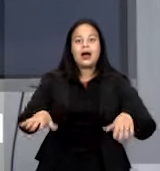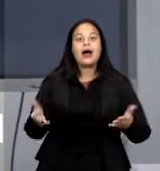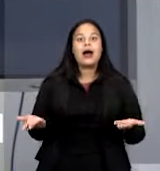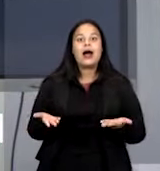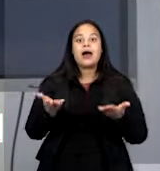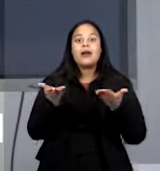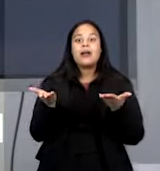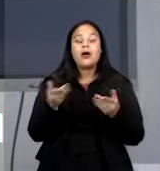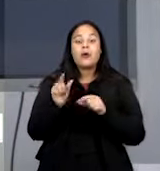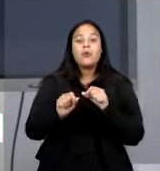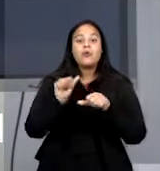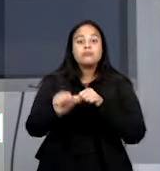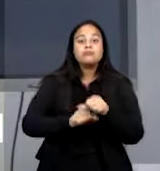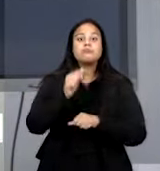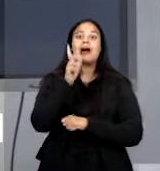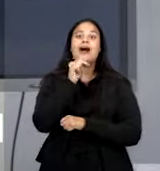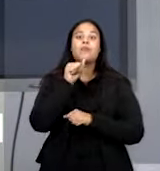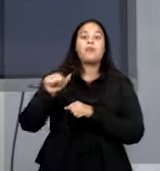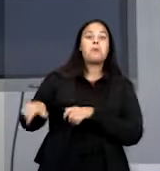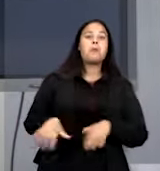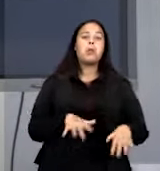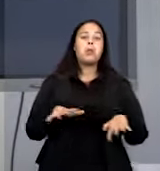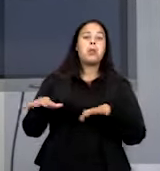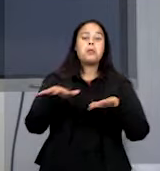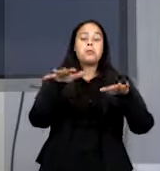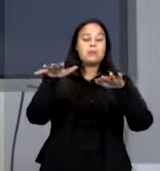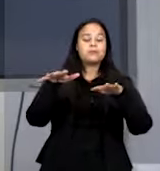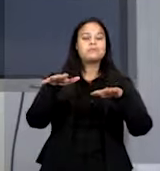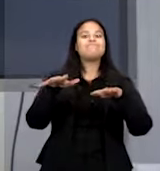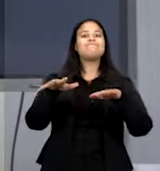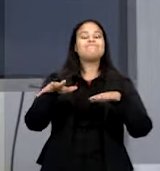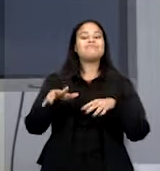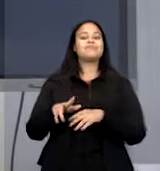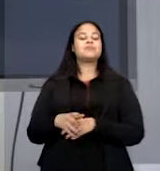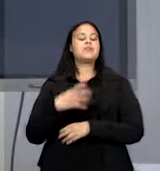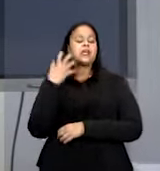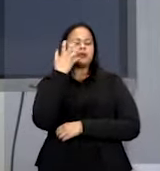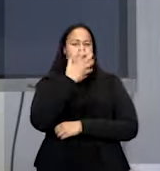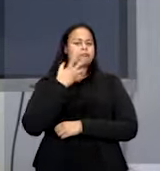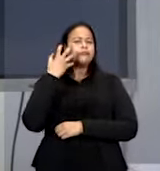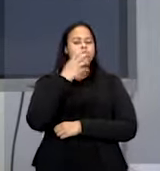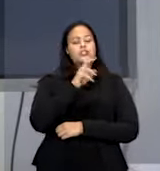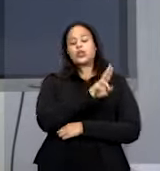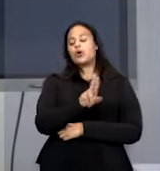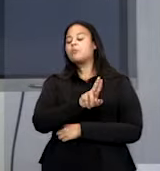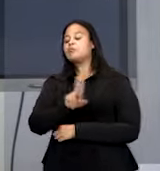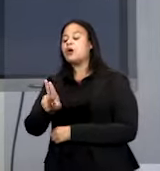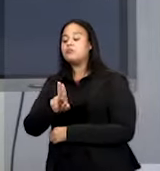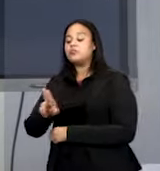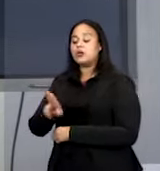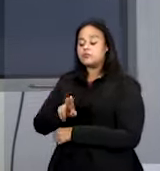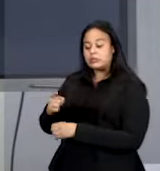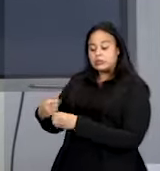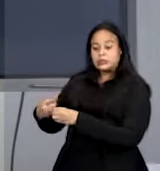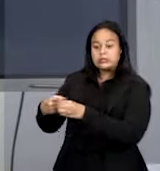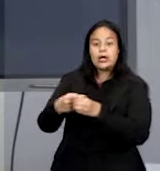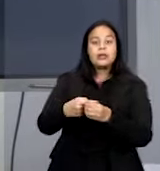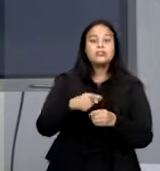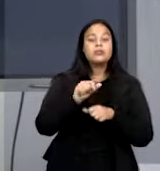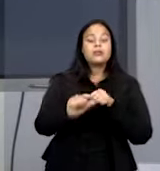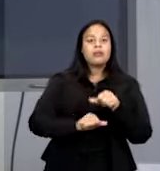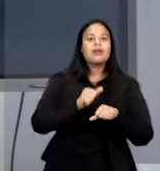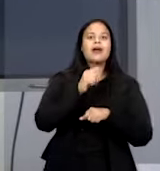A próxima parte da música, né, a sequência da música, seria até o nome desses lugares que foram alagados.